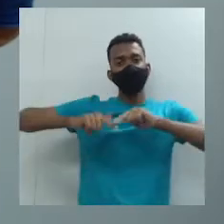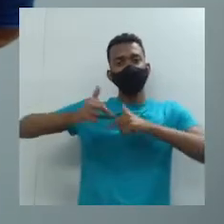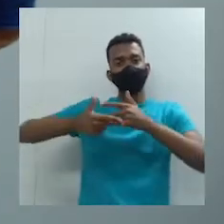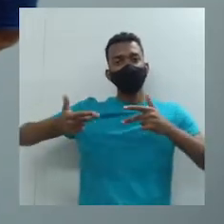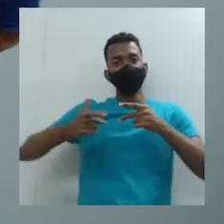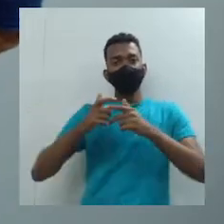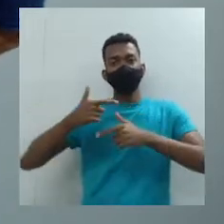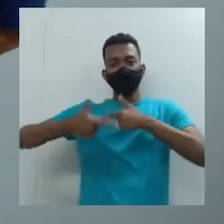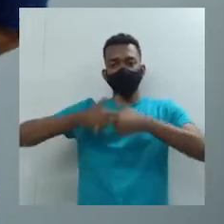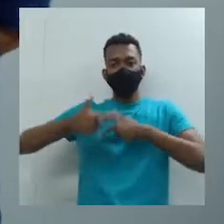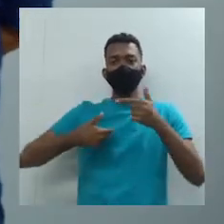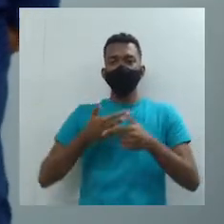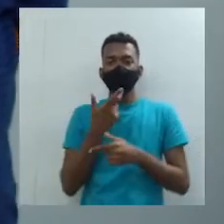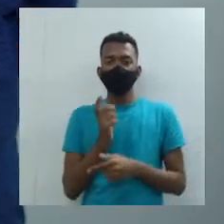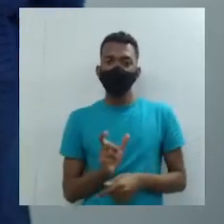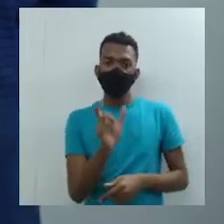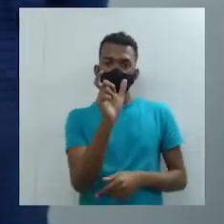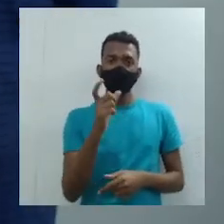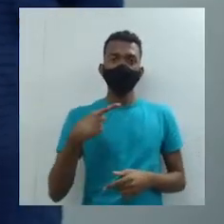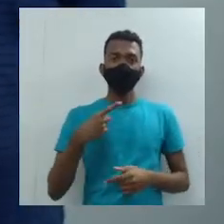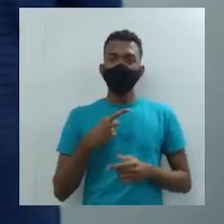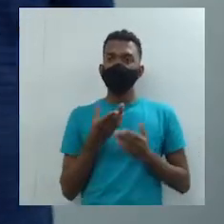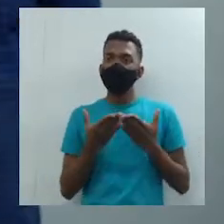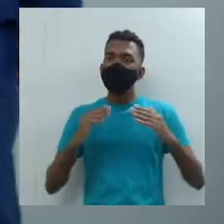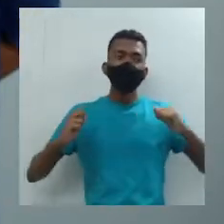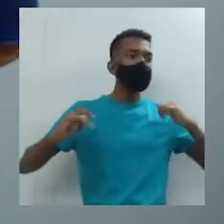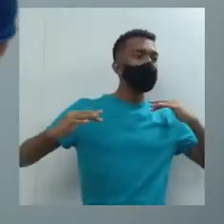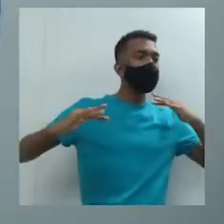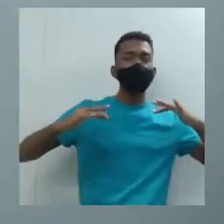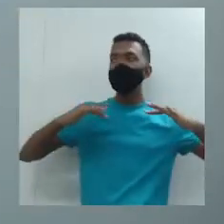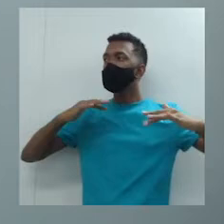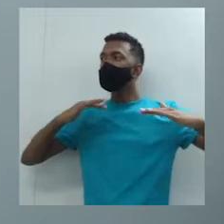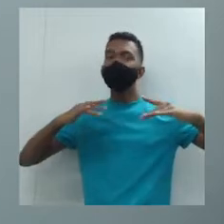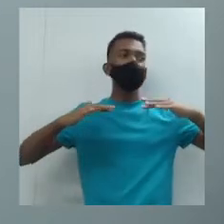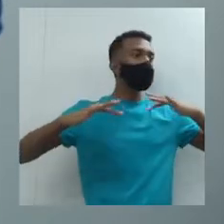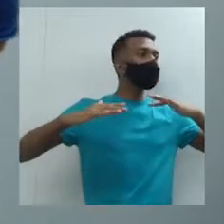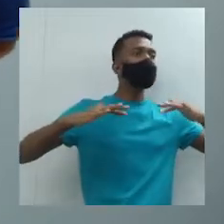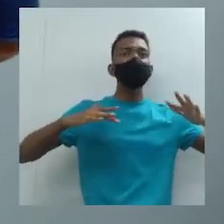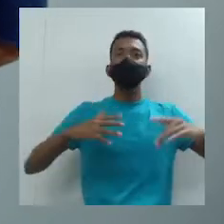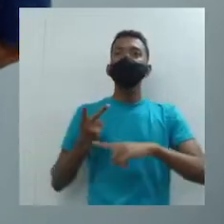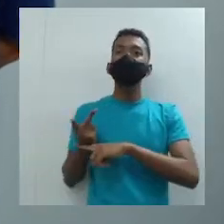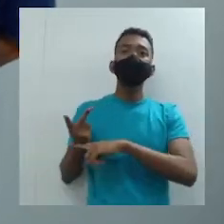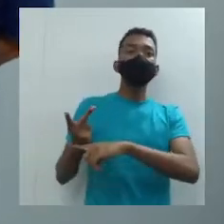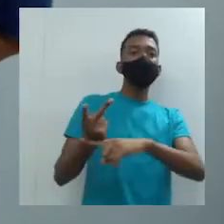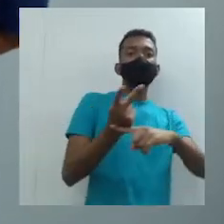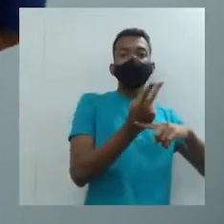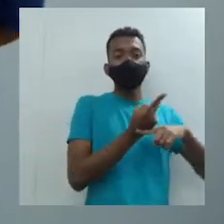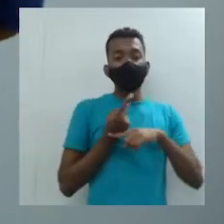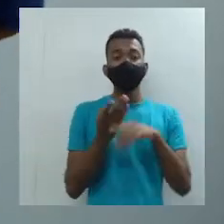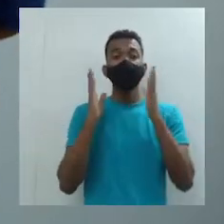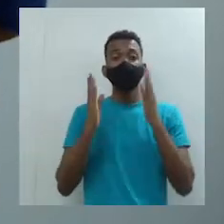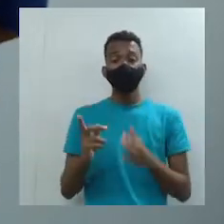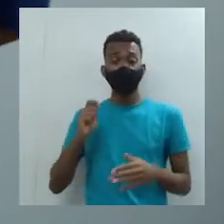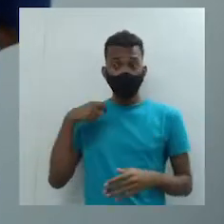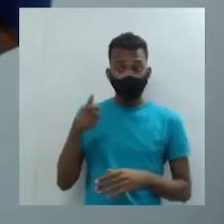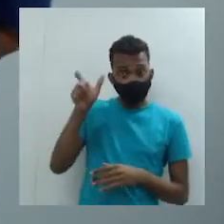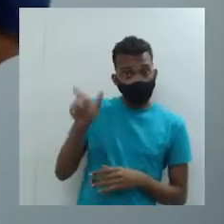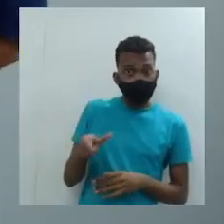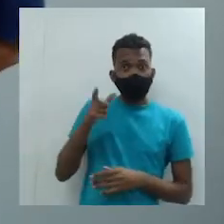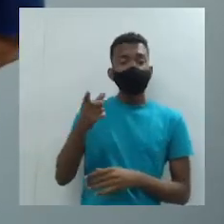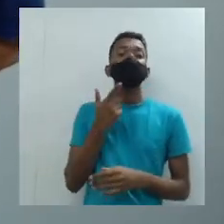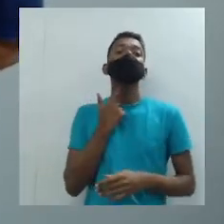palavra. Ele diz que é um navegador de bruma e de incerteza, ou seja, é alguém que procura algo. Embora isso que ele esteja